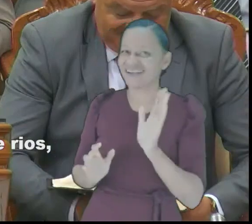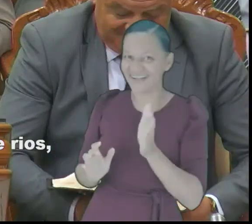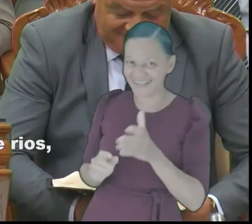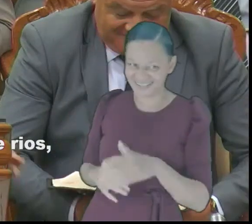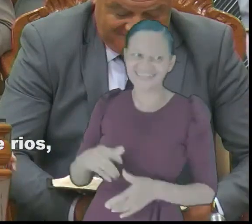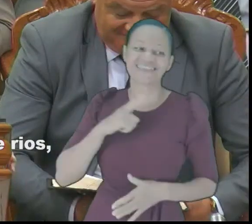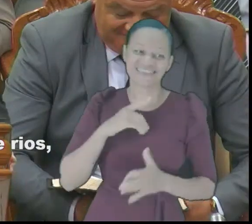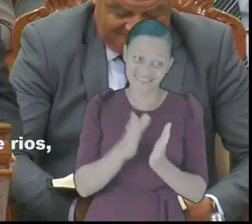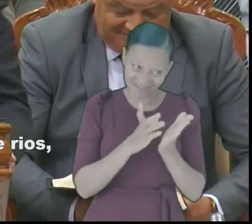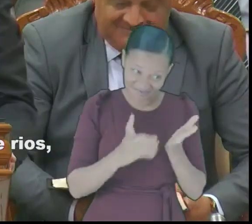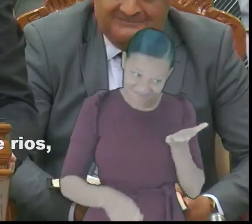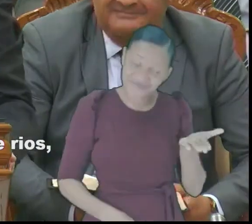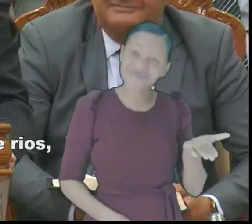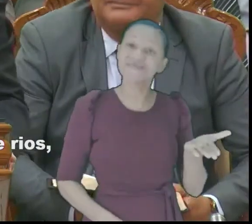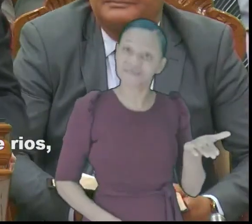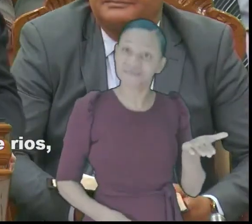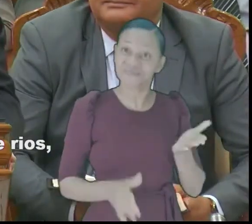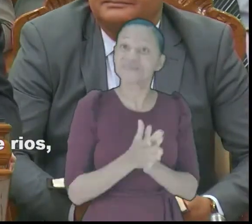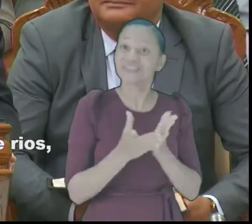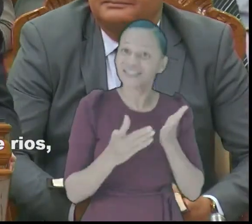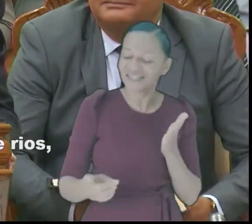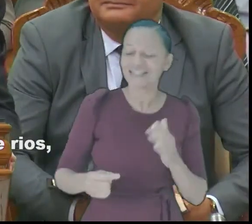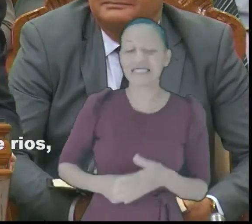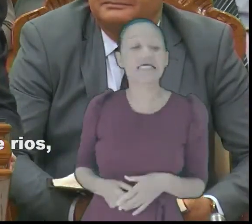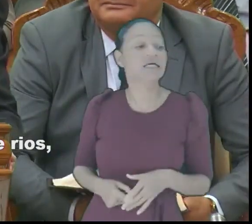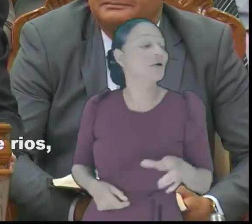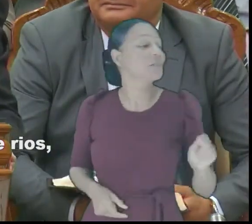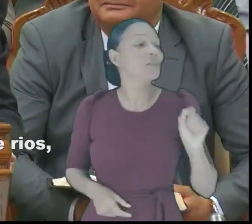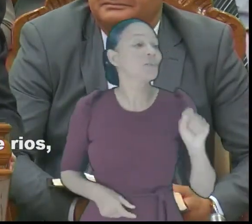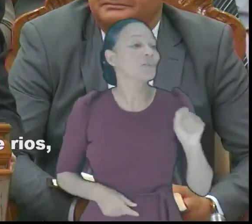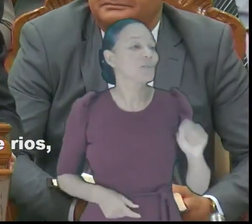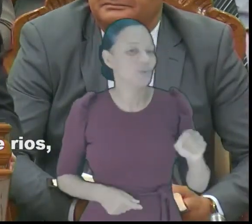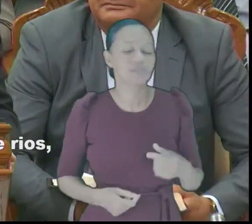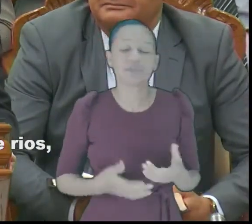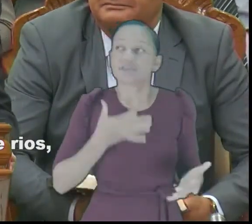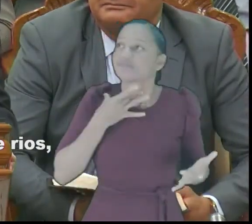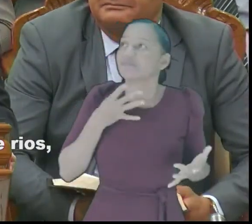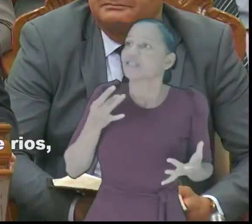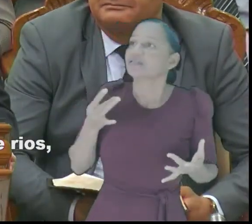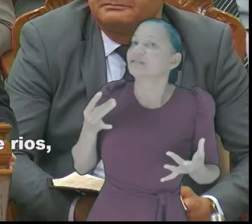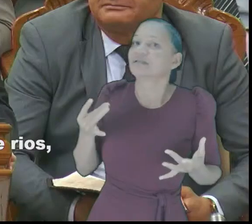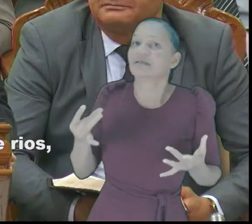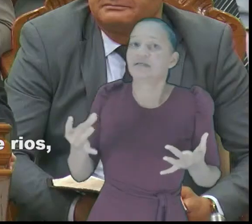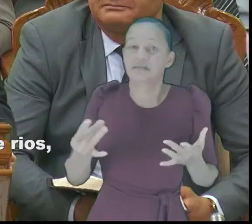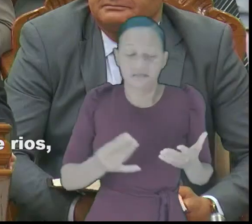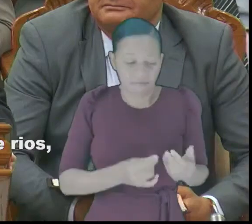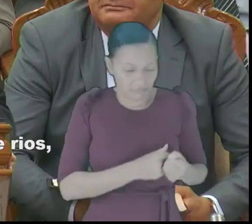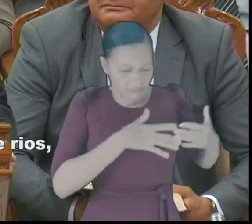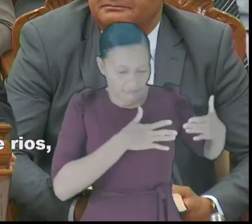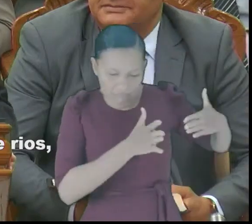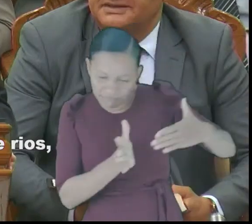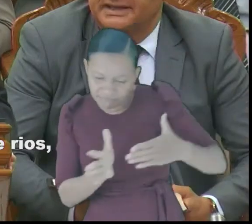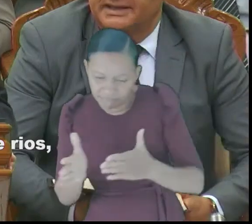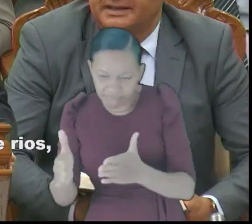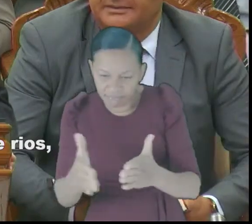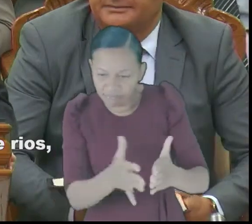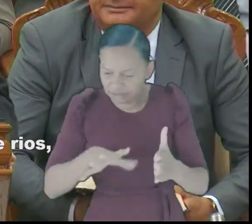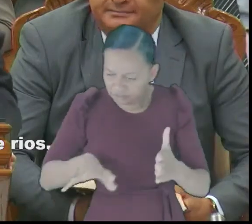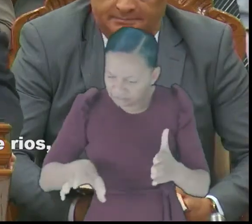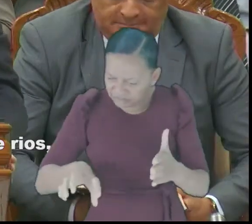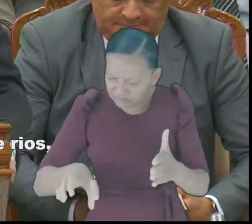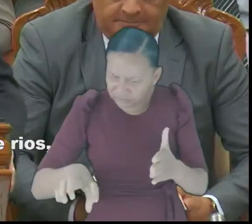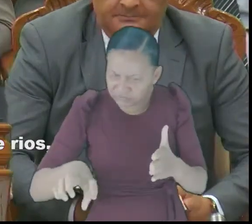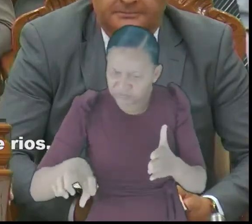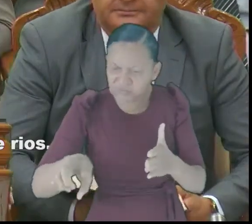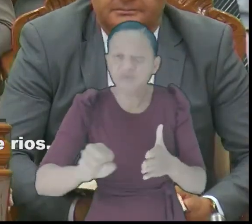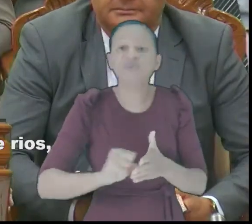na Bíblia, glória a Deus. Derramarei água sobre o sedento e rios sobre a terra seca. Quem é